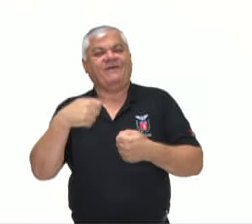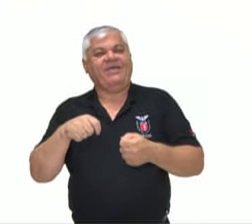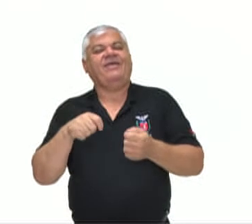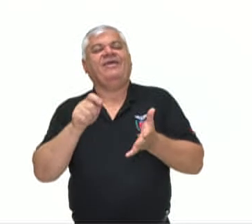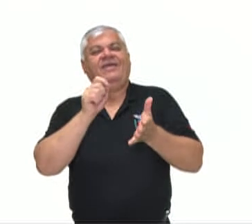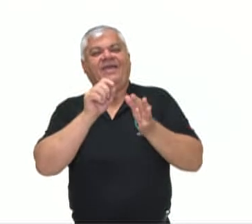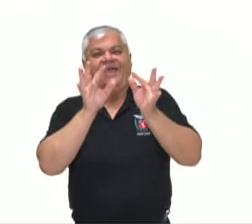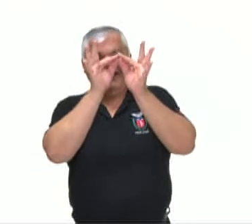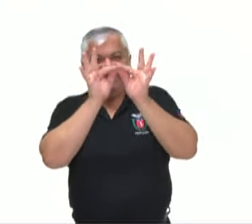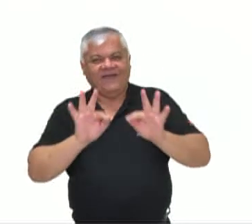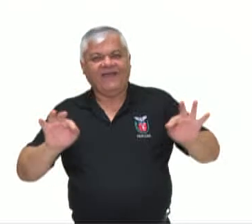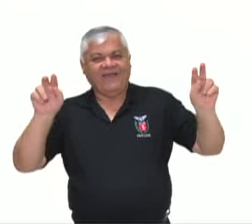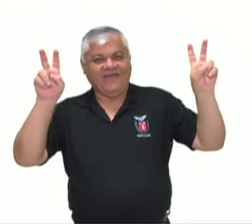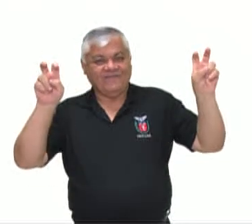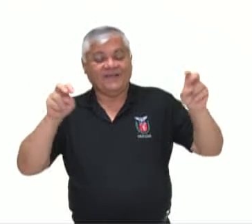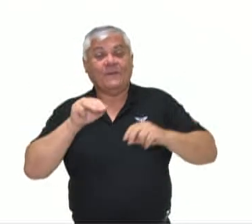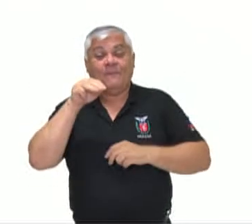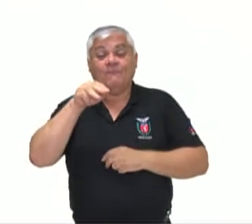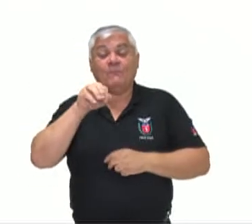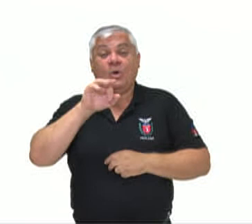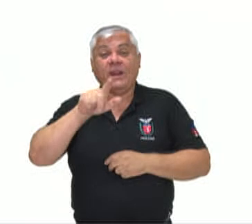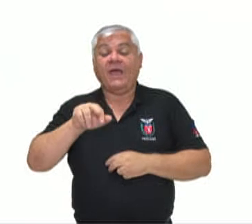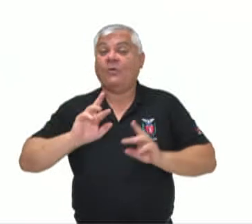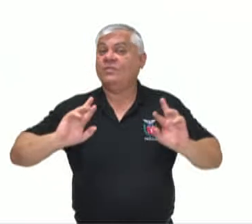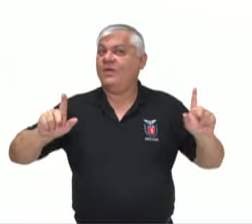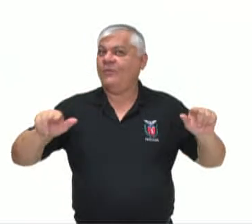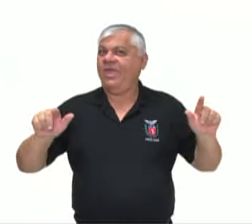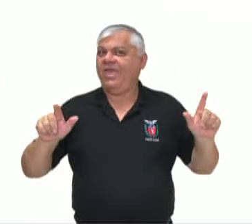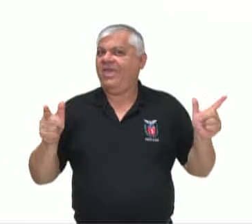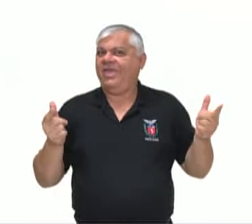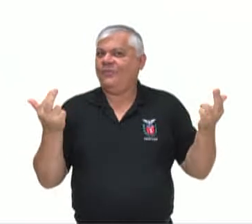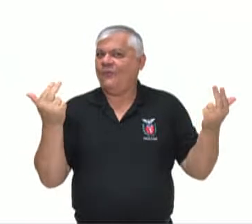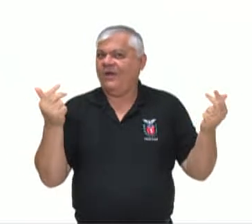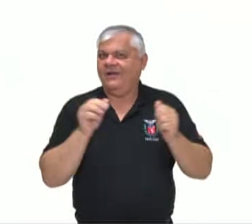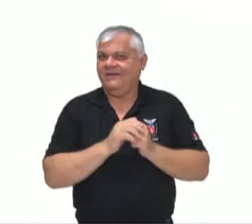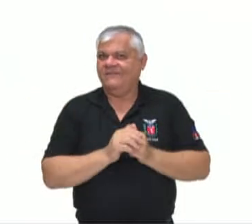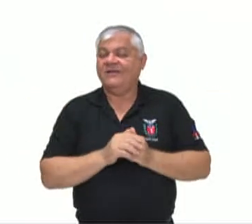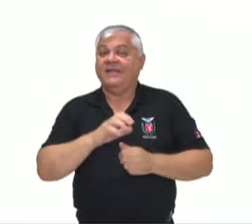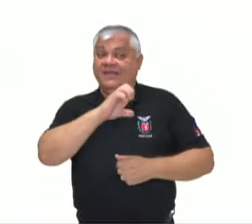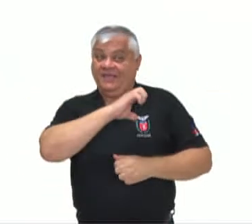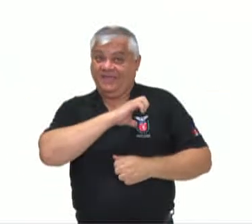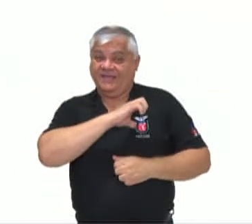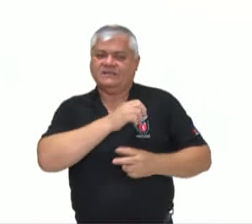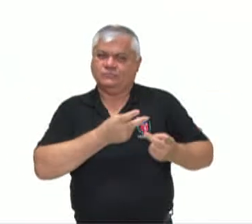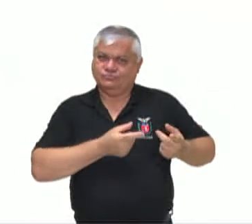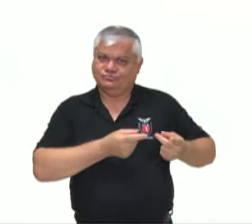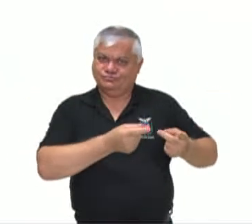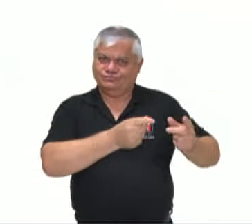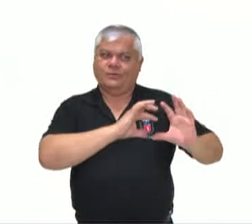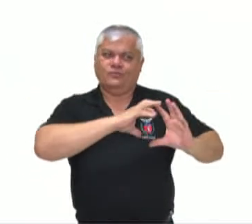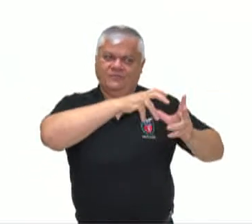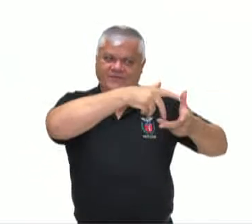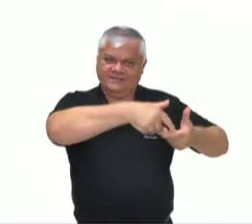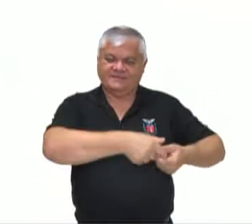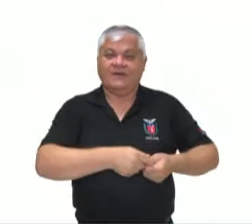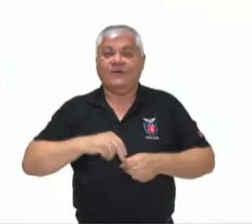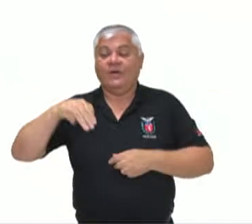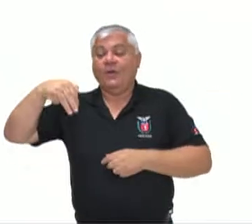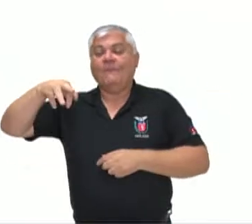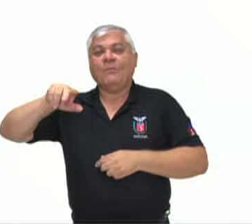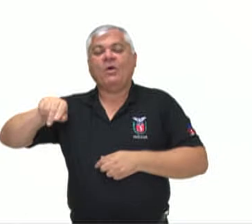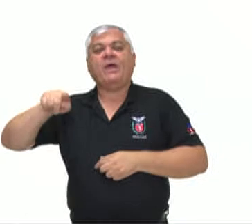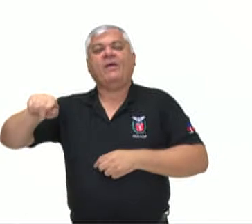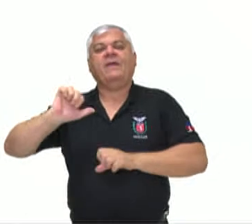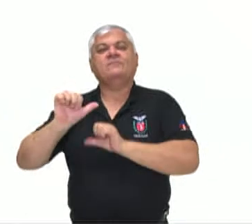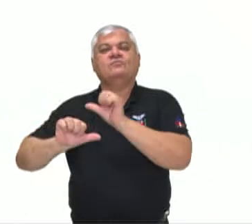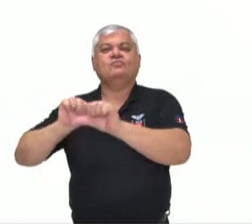da frase é: moral e ética não são sinônimos. A ética tem um caráter universal, já a moral, ela tem um